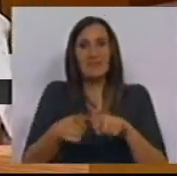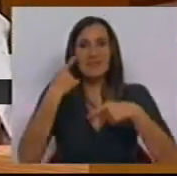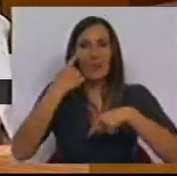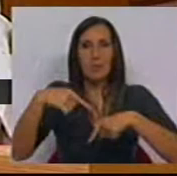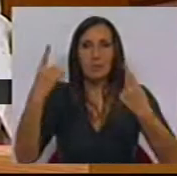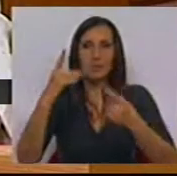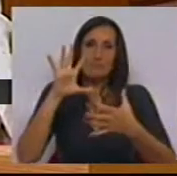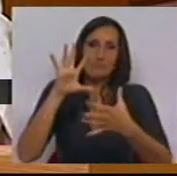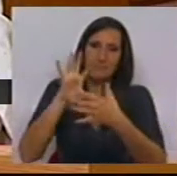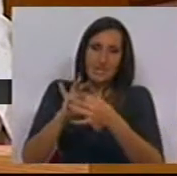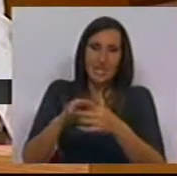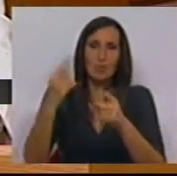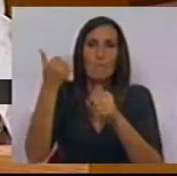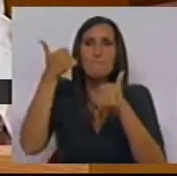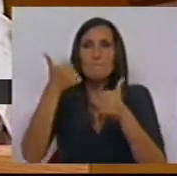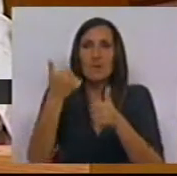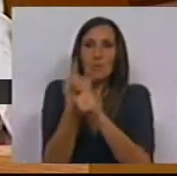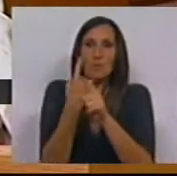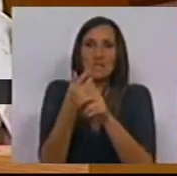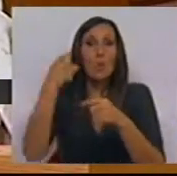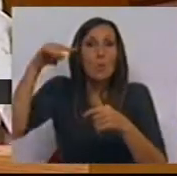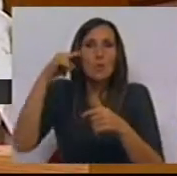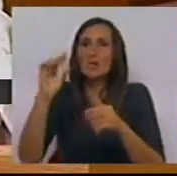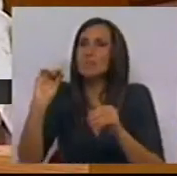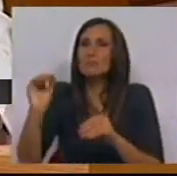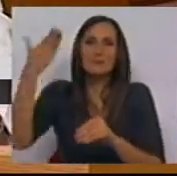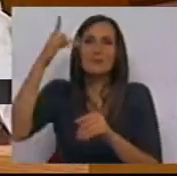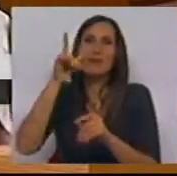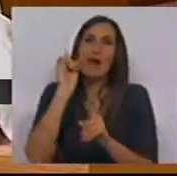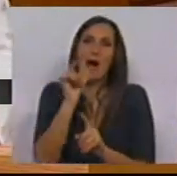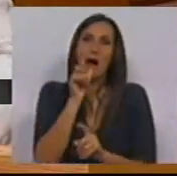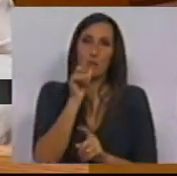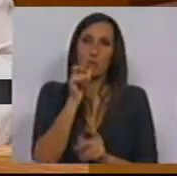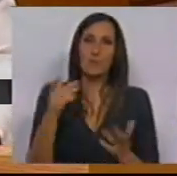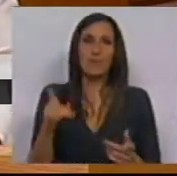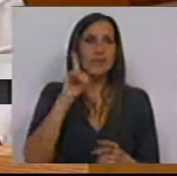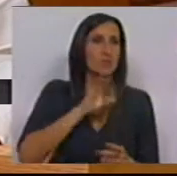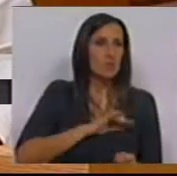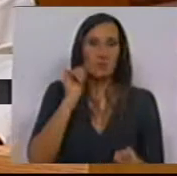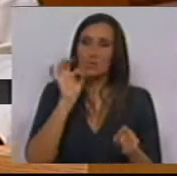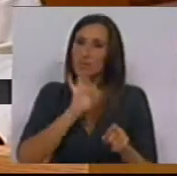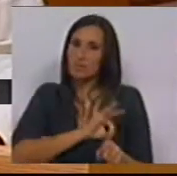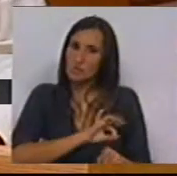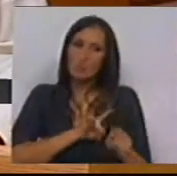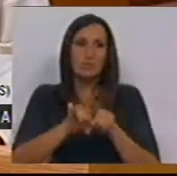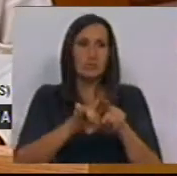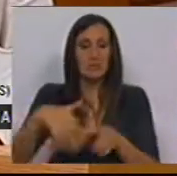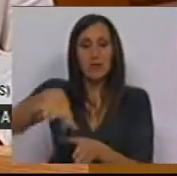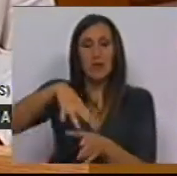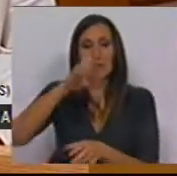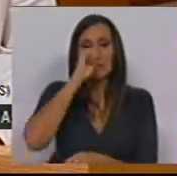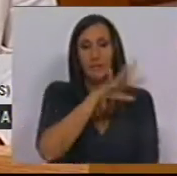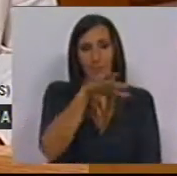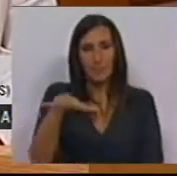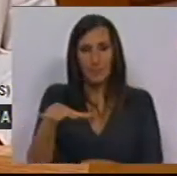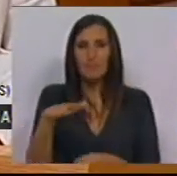público relativamente a um bem único e fundamental, a água. Senhoras e senhores deputados, na área do